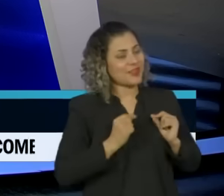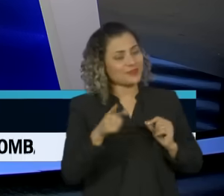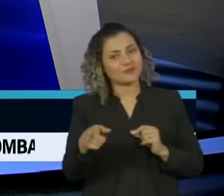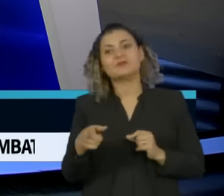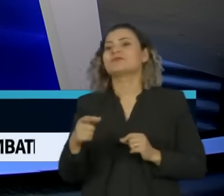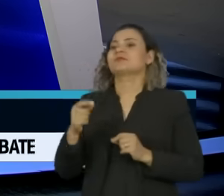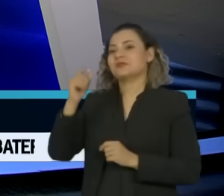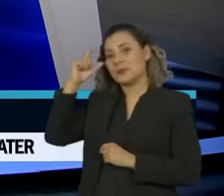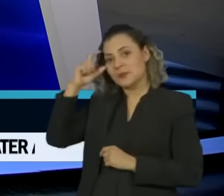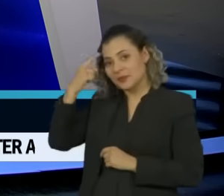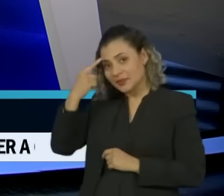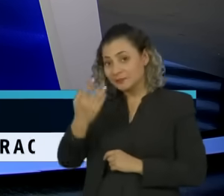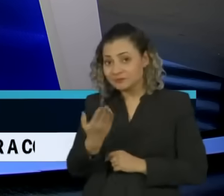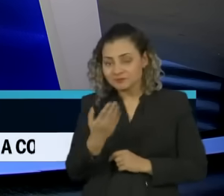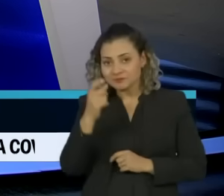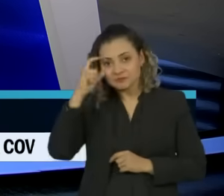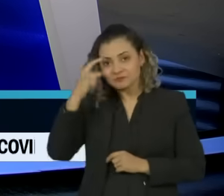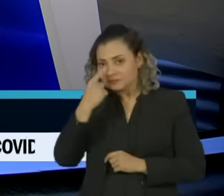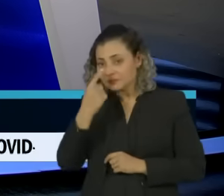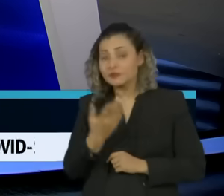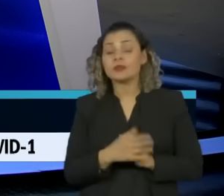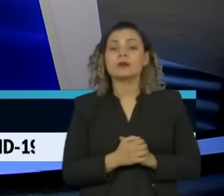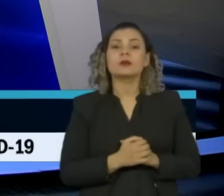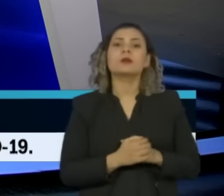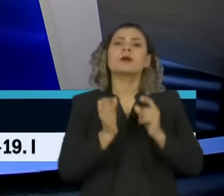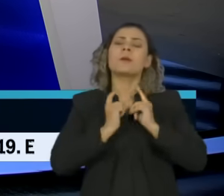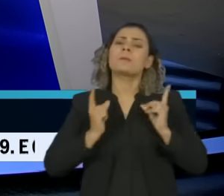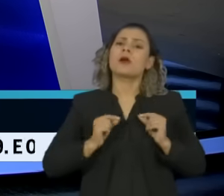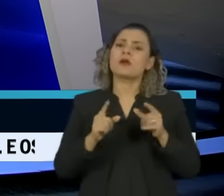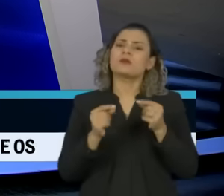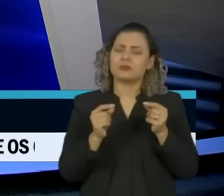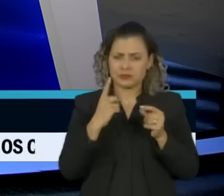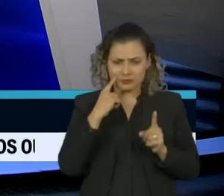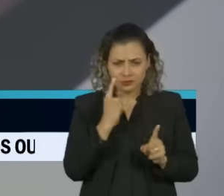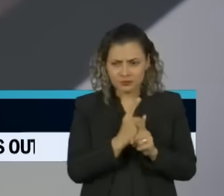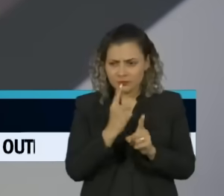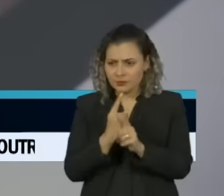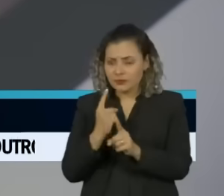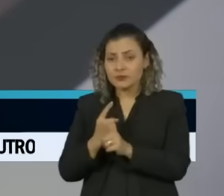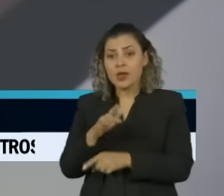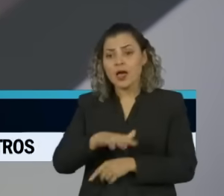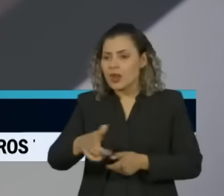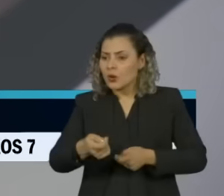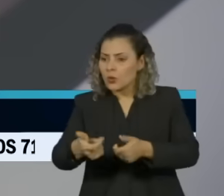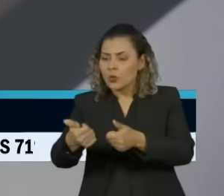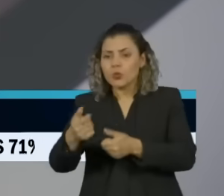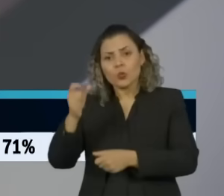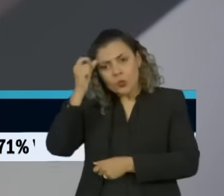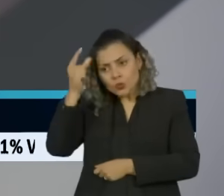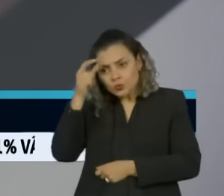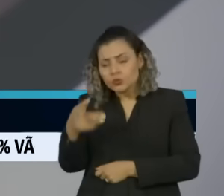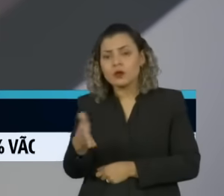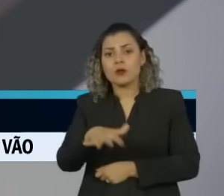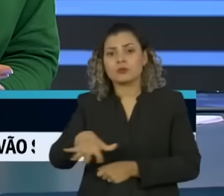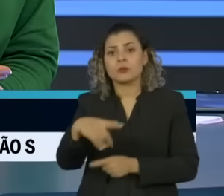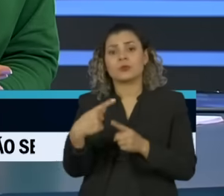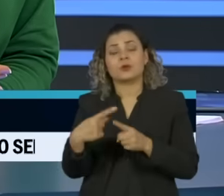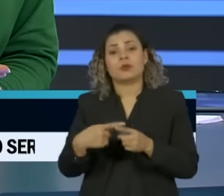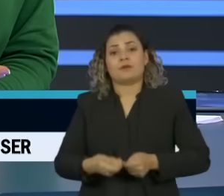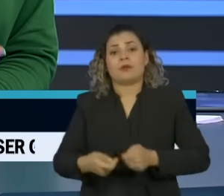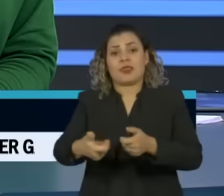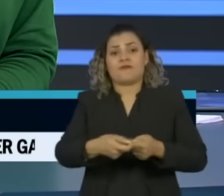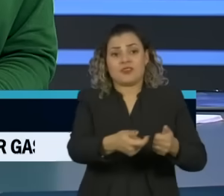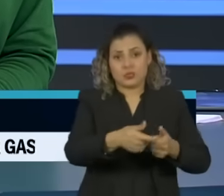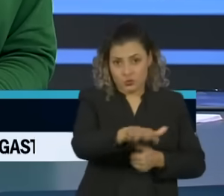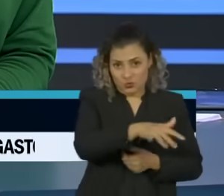aqui. Saldiva, a missão do governo agora é identificar o universo de beneficiários na área cultural, que os contratempos que aconteceram com o auxílio